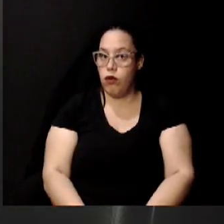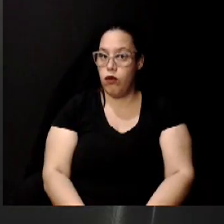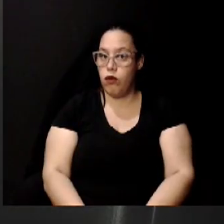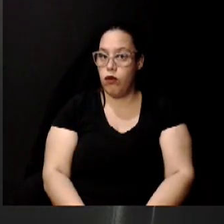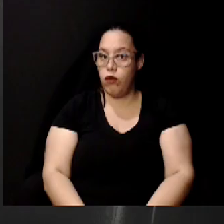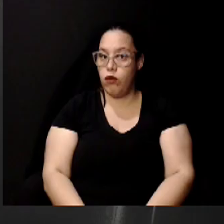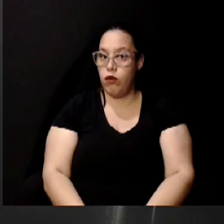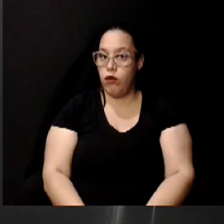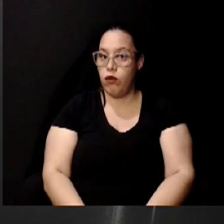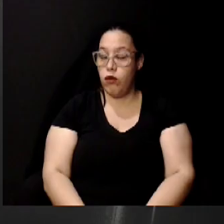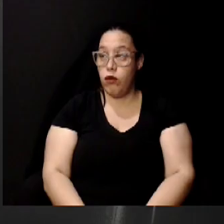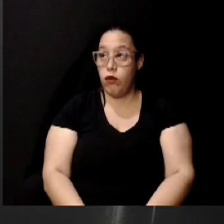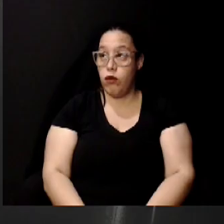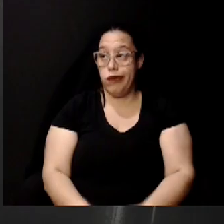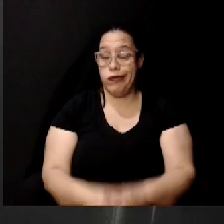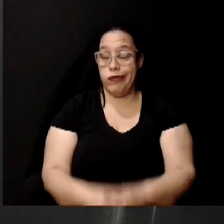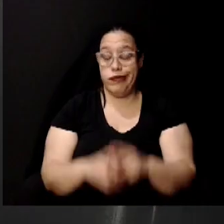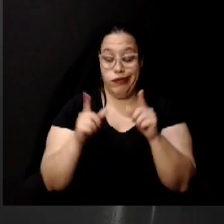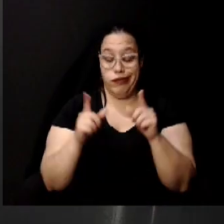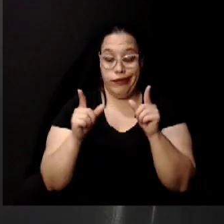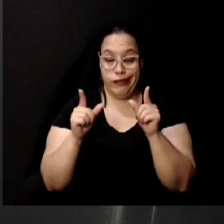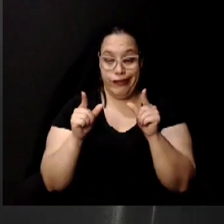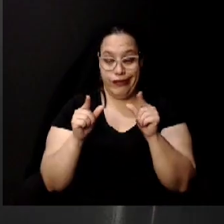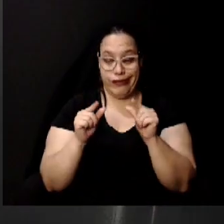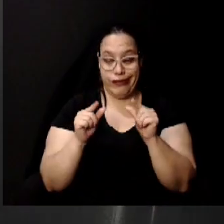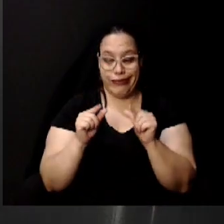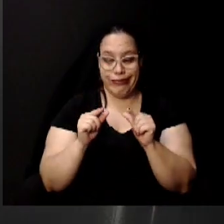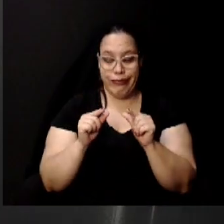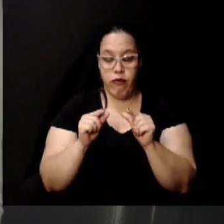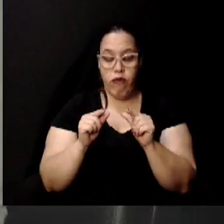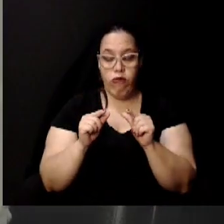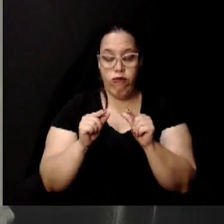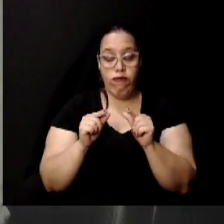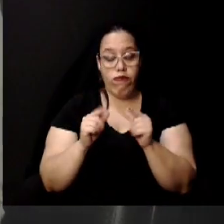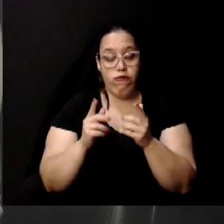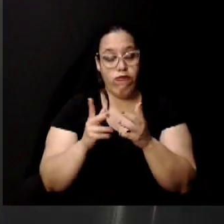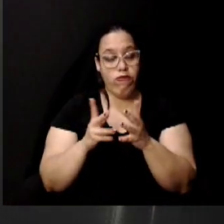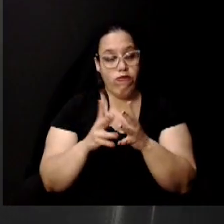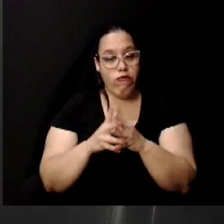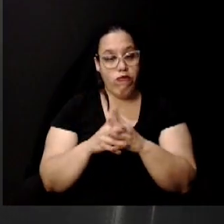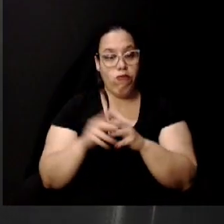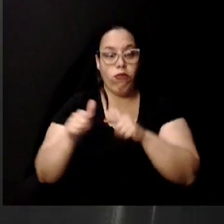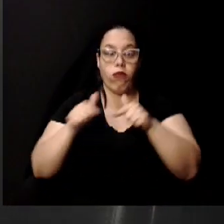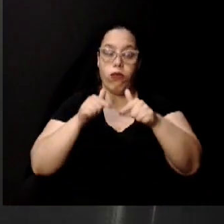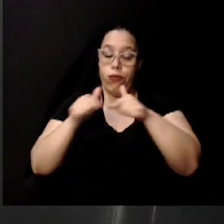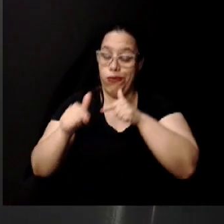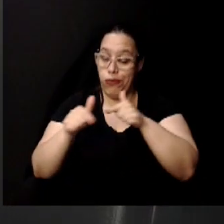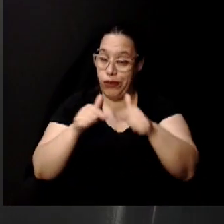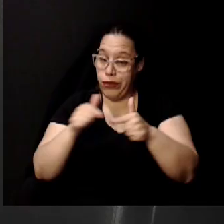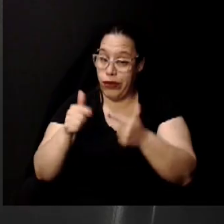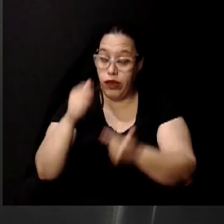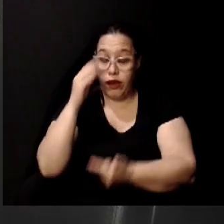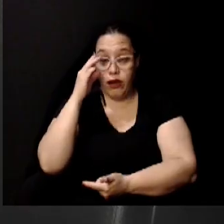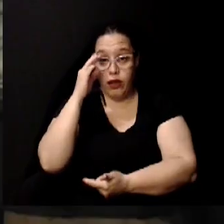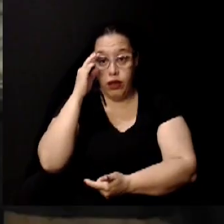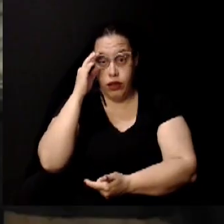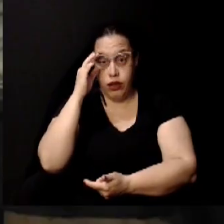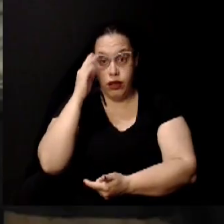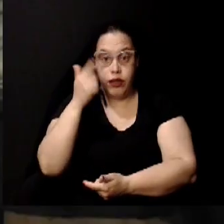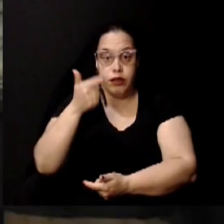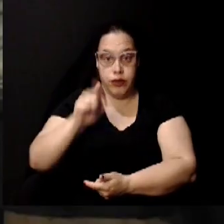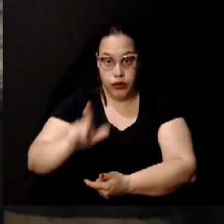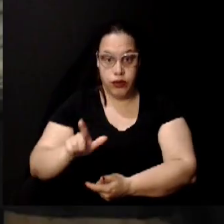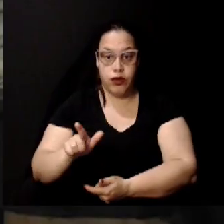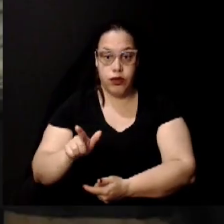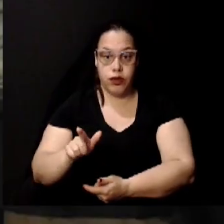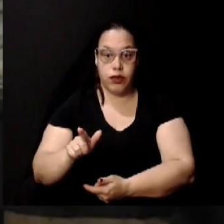esse rebaixamento das condições de trabalho, né? Chegamos de novo nisso, né? Um